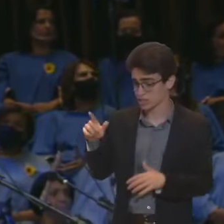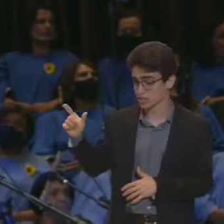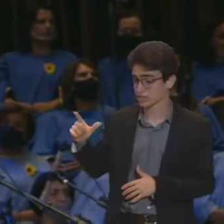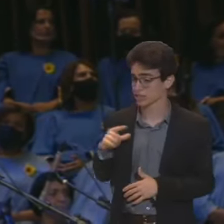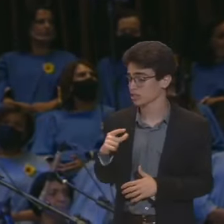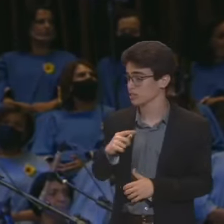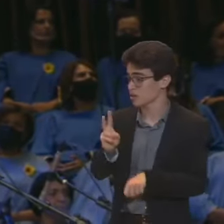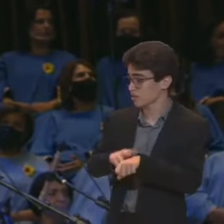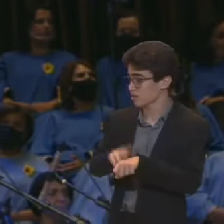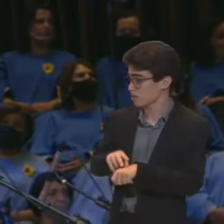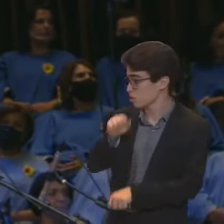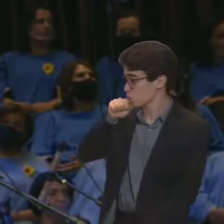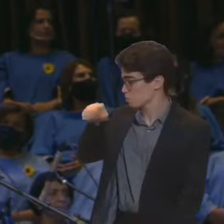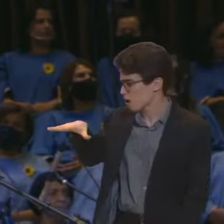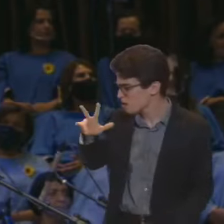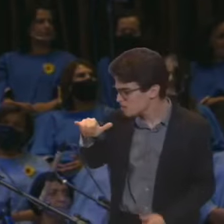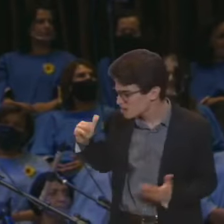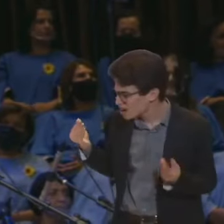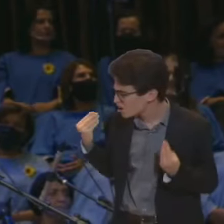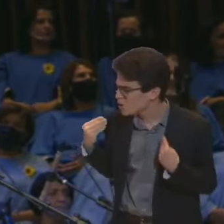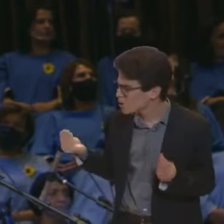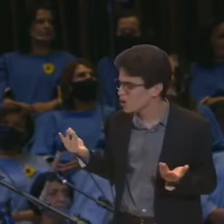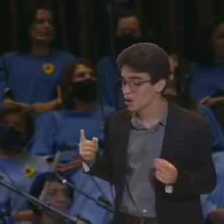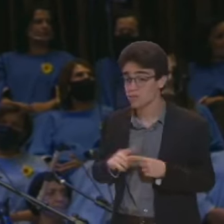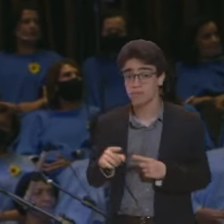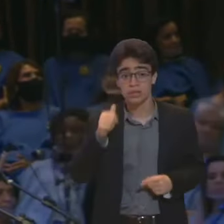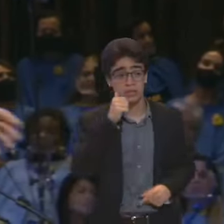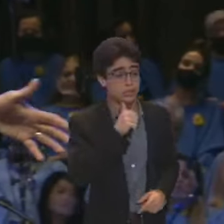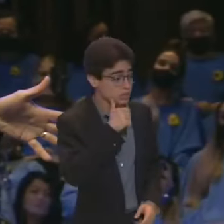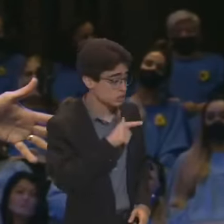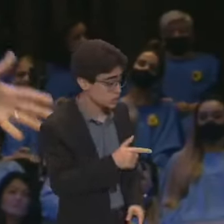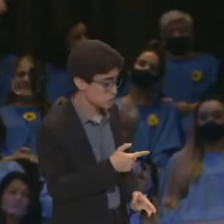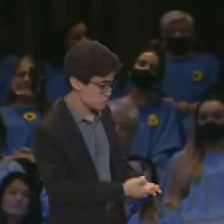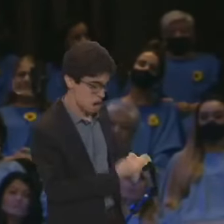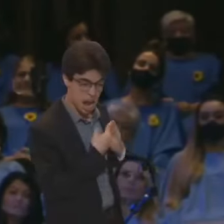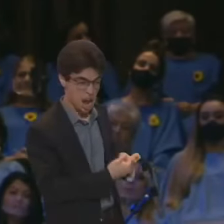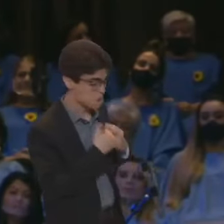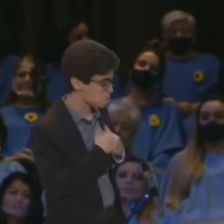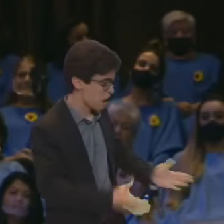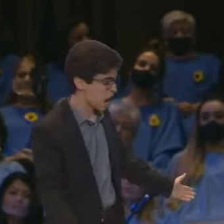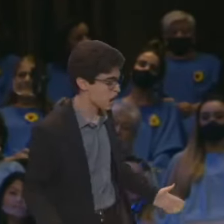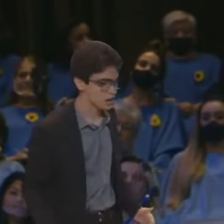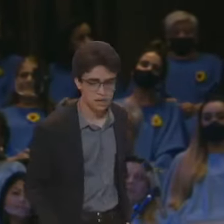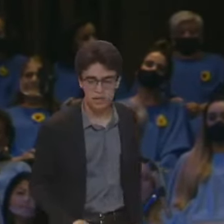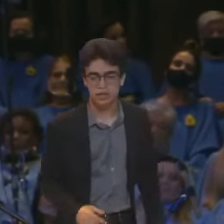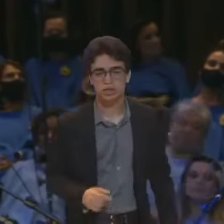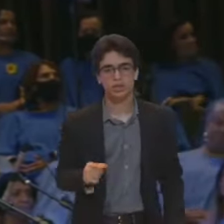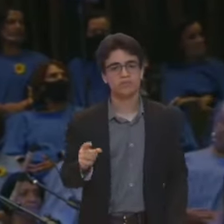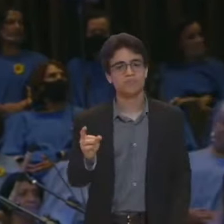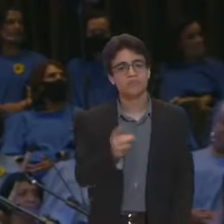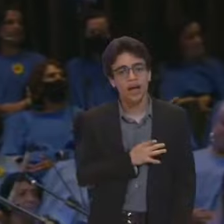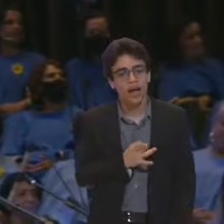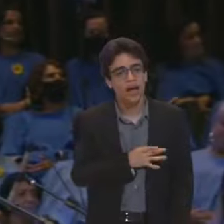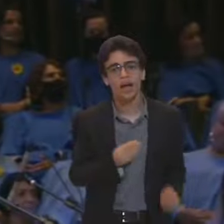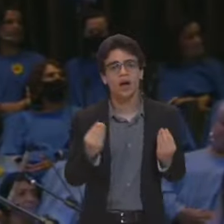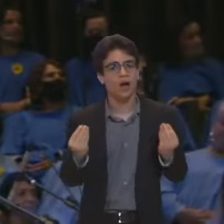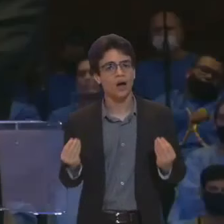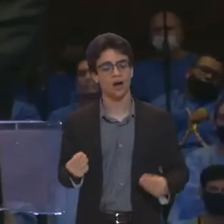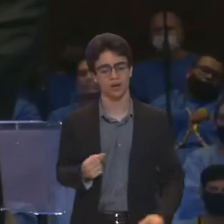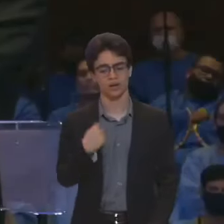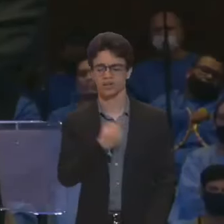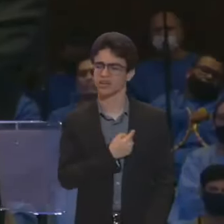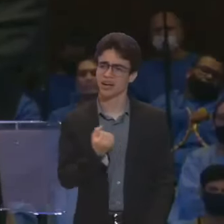ainda vai alcançar você? Mas ela perdeu uma paciência comigo. Meu Deus, é medo. A gente viaja ainda,